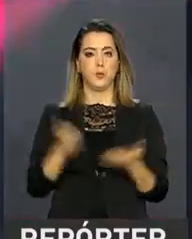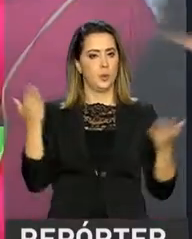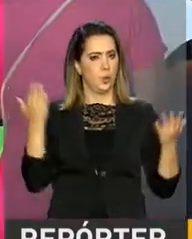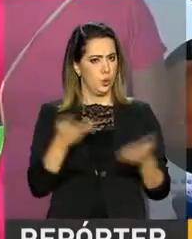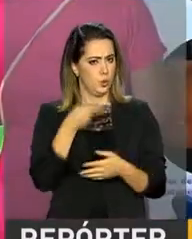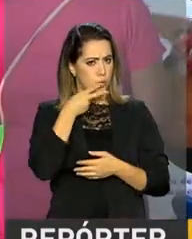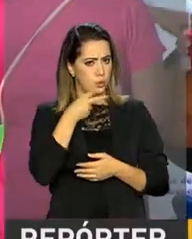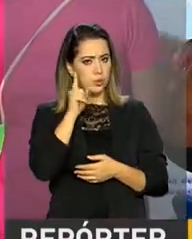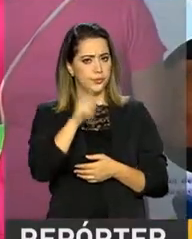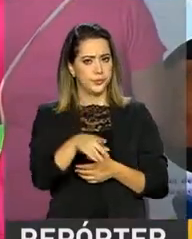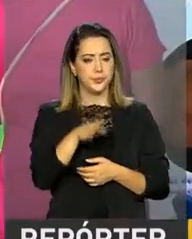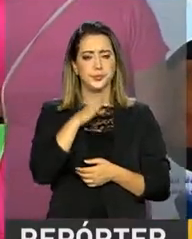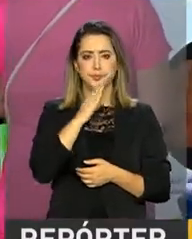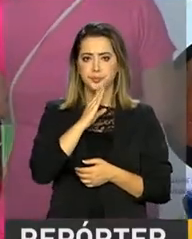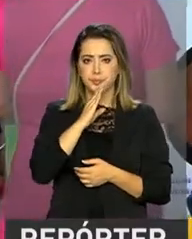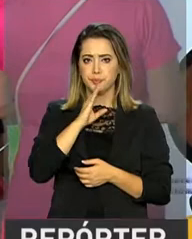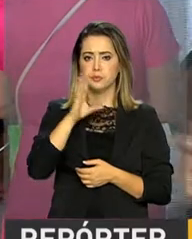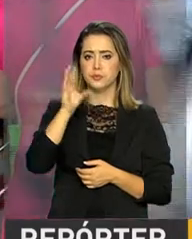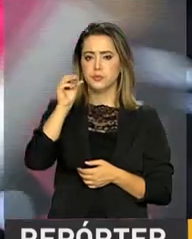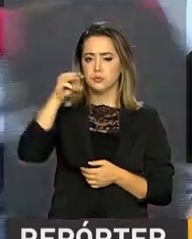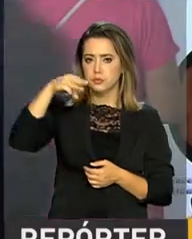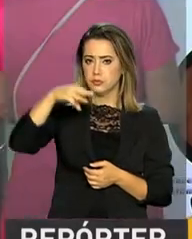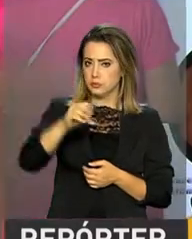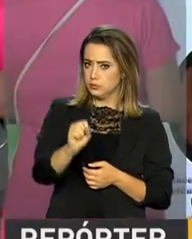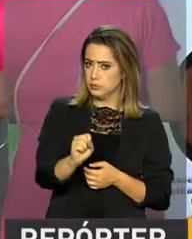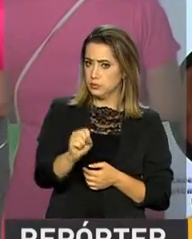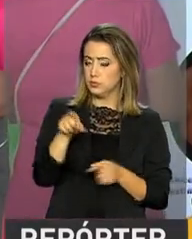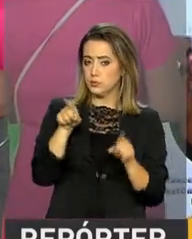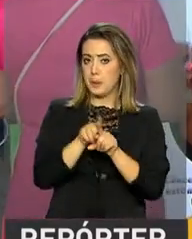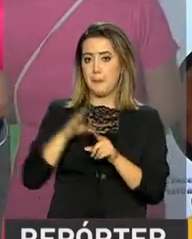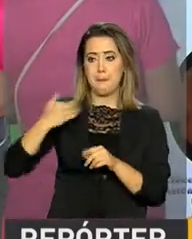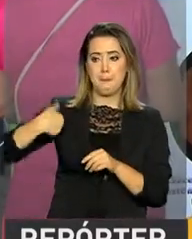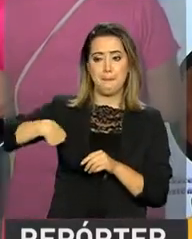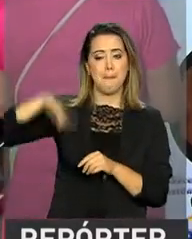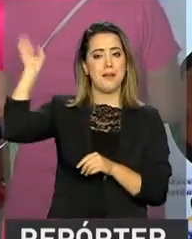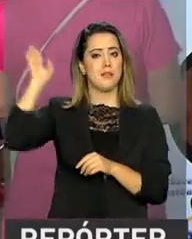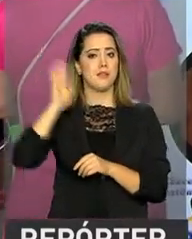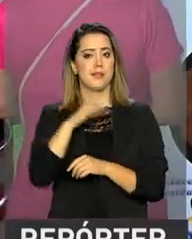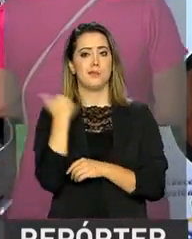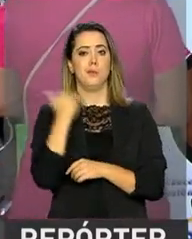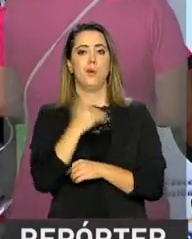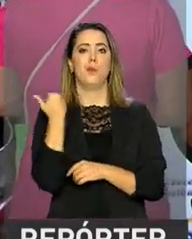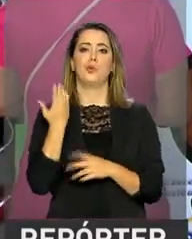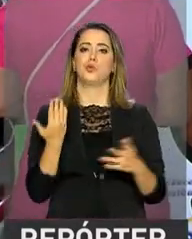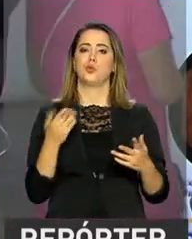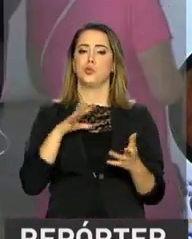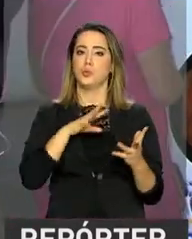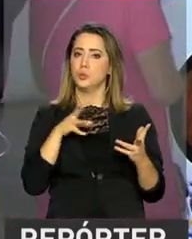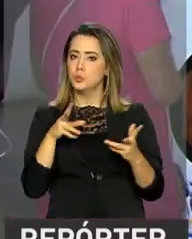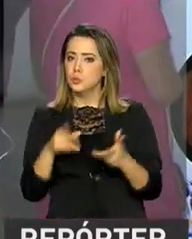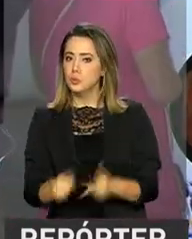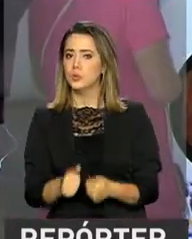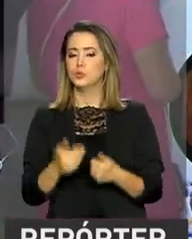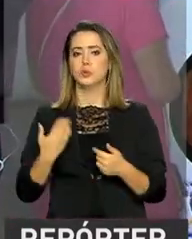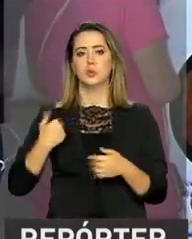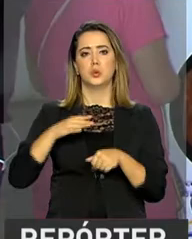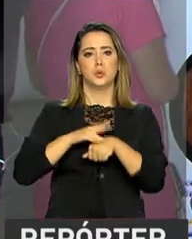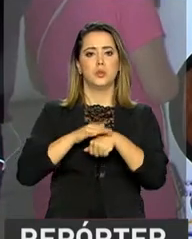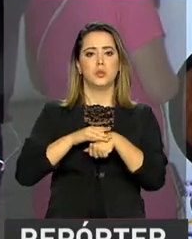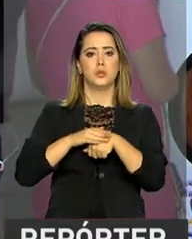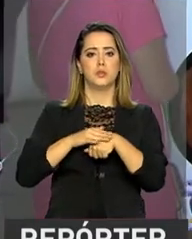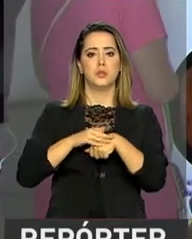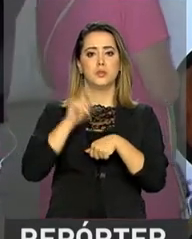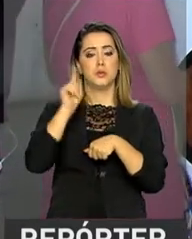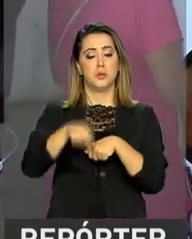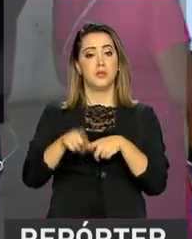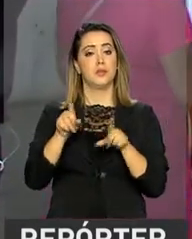é reconhecido pela Organização Mundial de Saúde como a maior causa de morte evitável no mundo. A doença mais importante